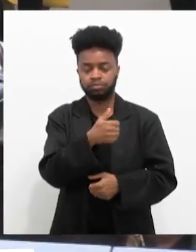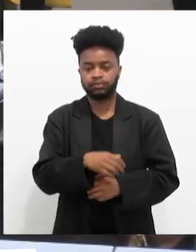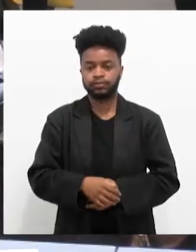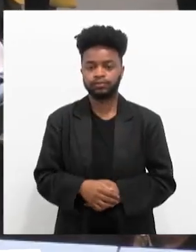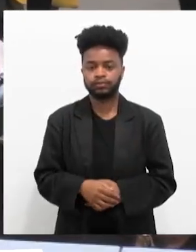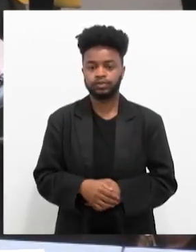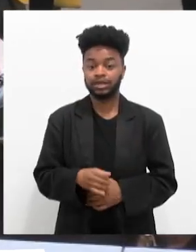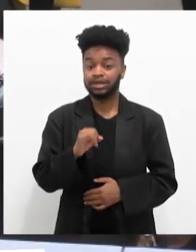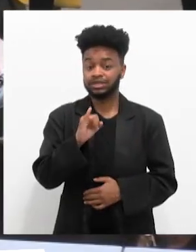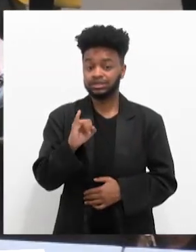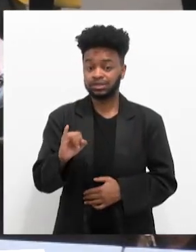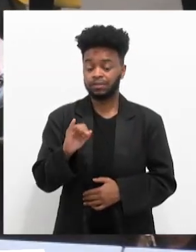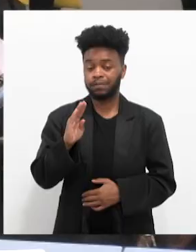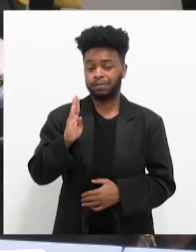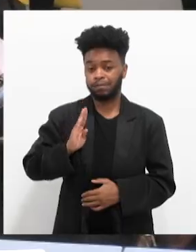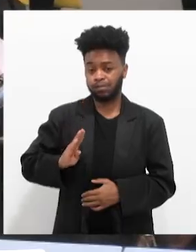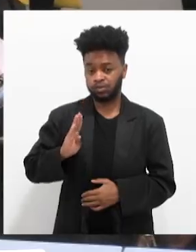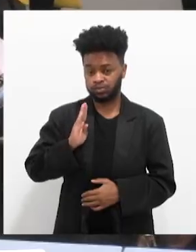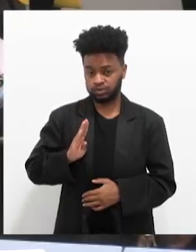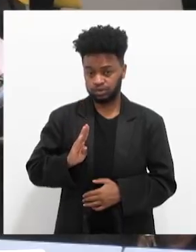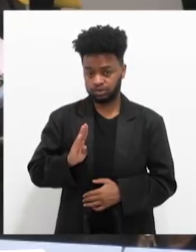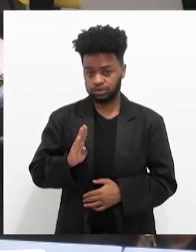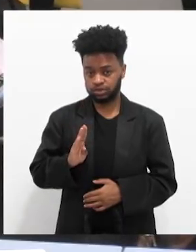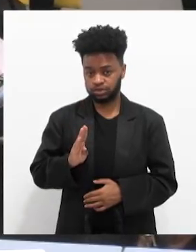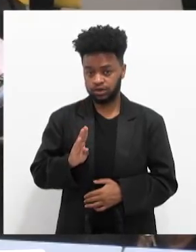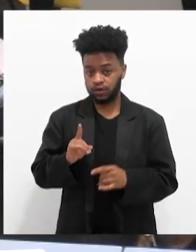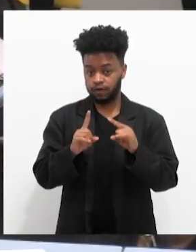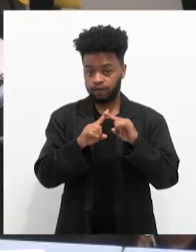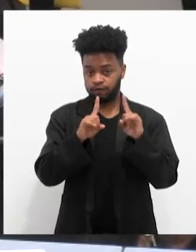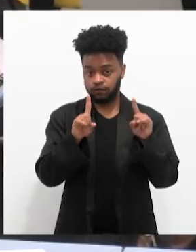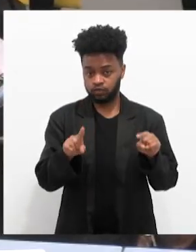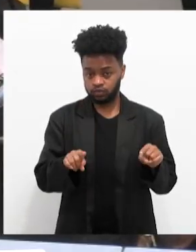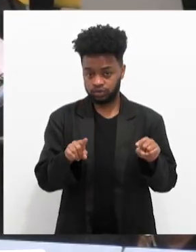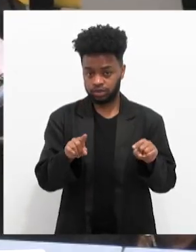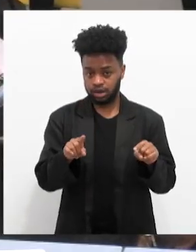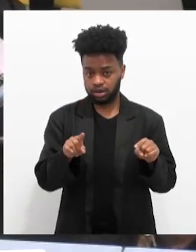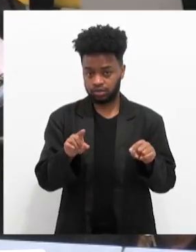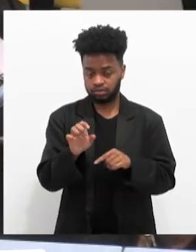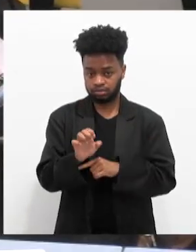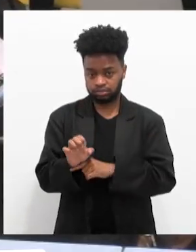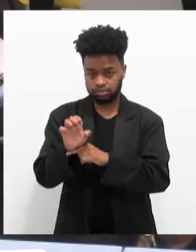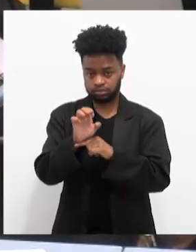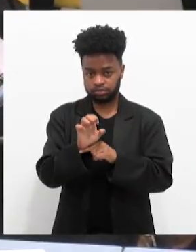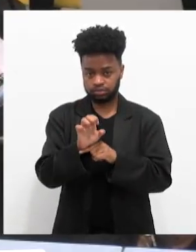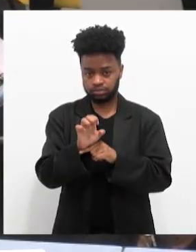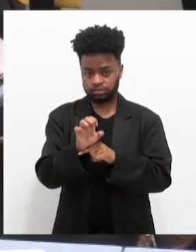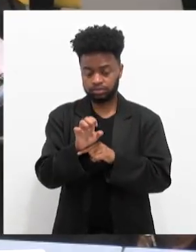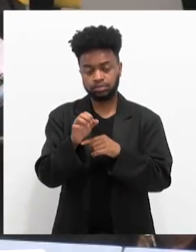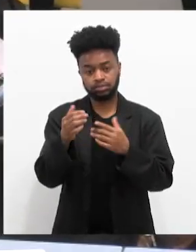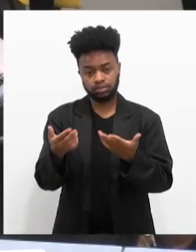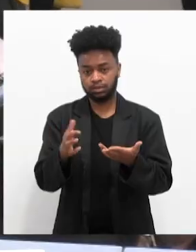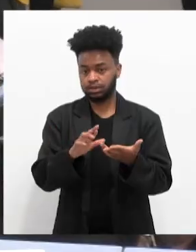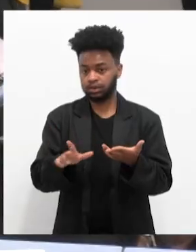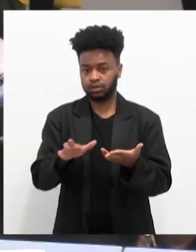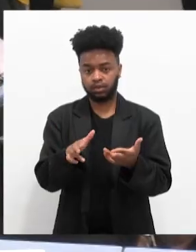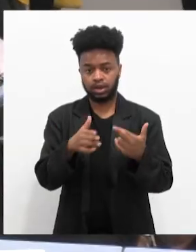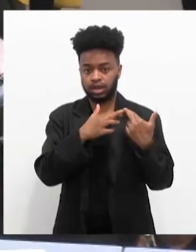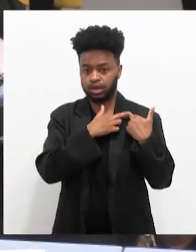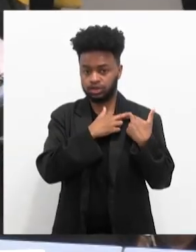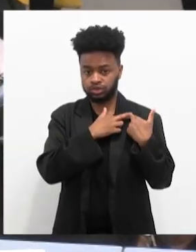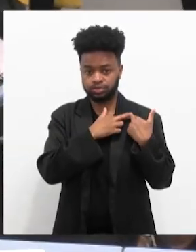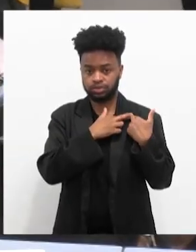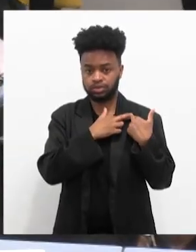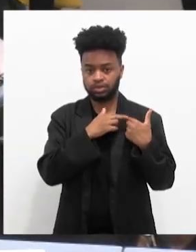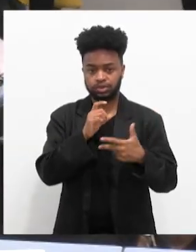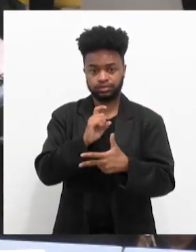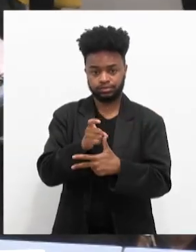Se fosse um bolsista, funcionário do Estado, você estaria invadindo a competência do